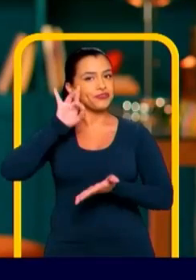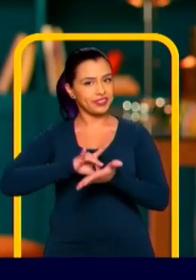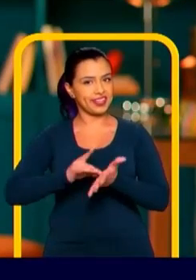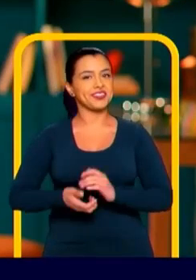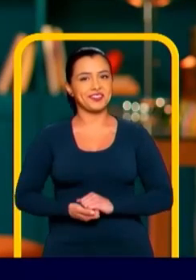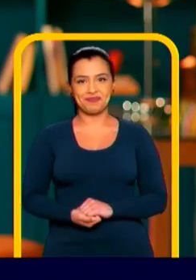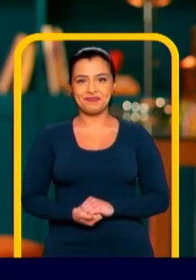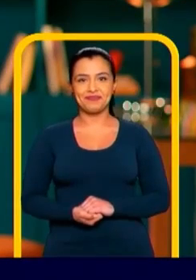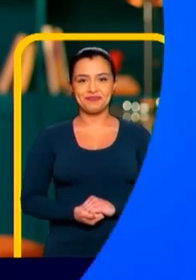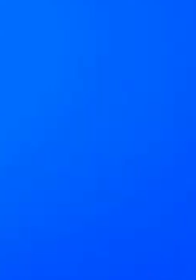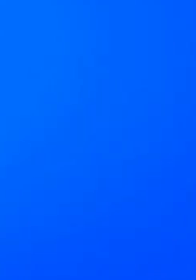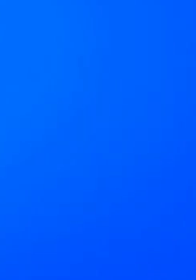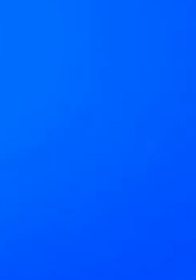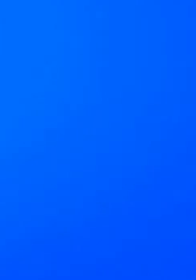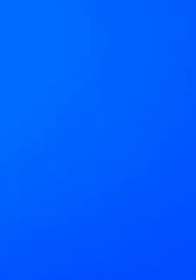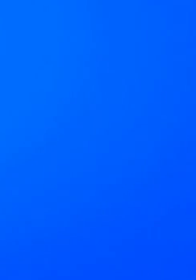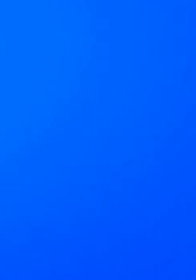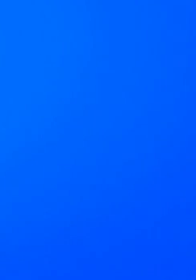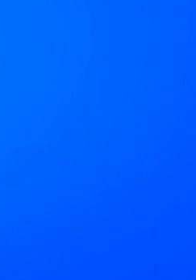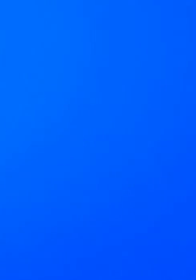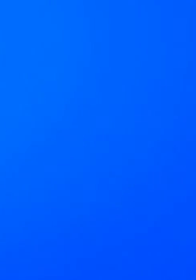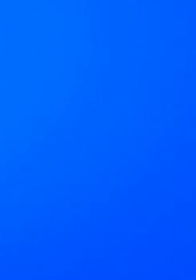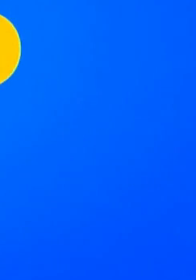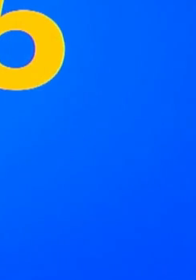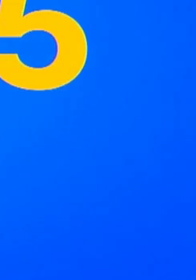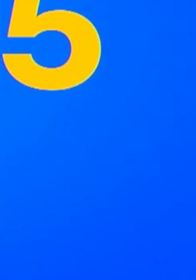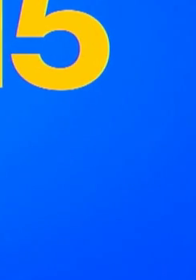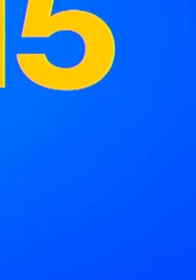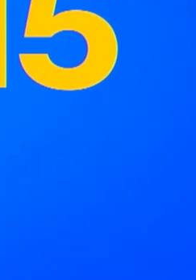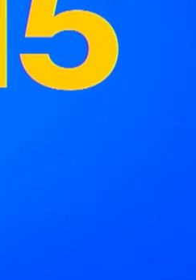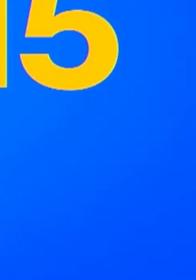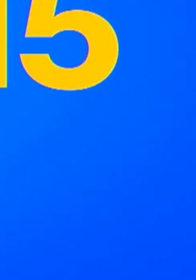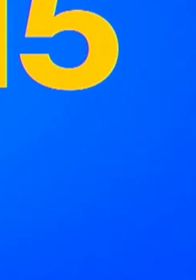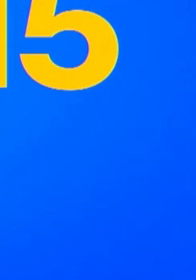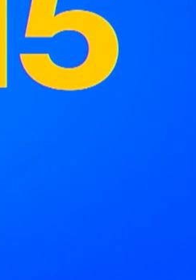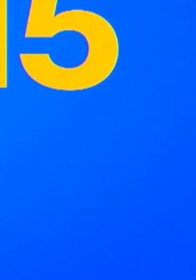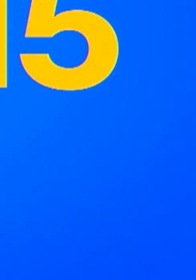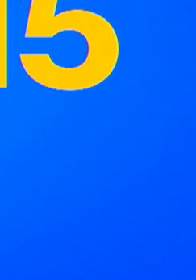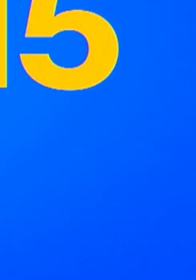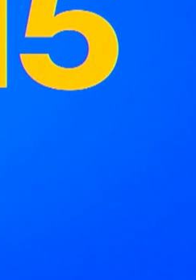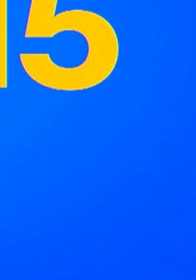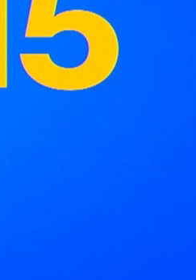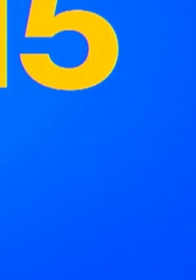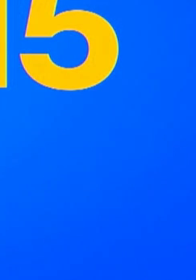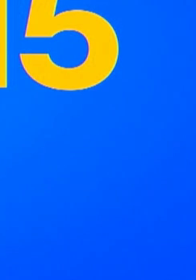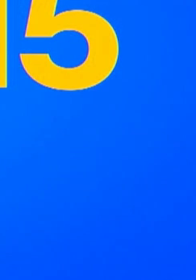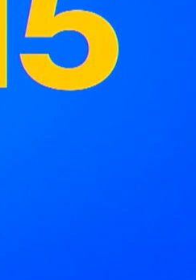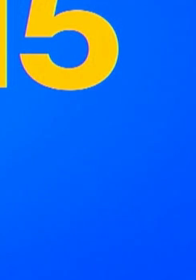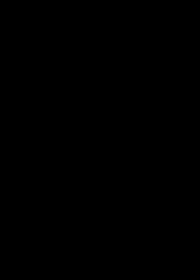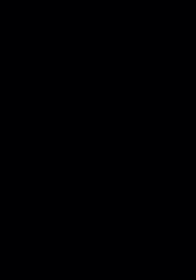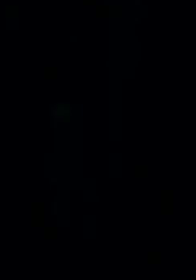vai mudar o Brasil de verdade. É a Simone, presidente do Brasil.